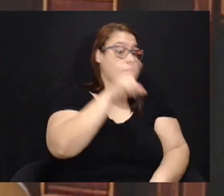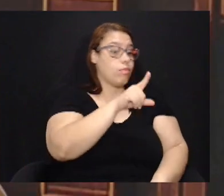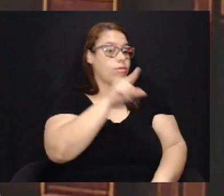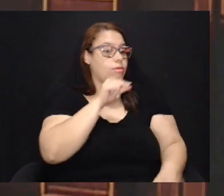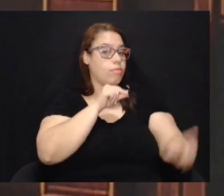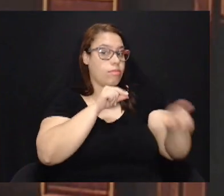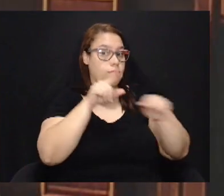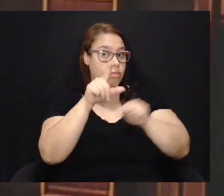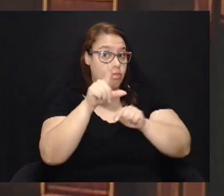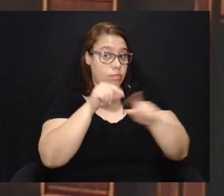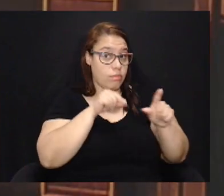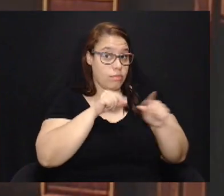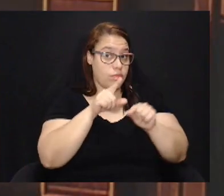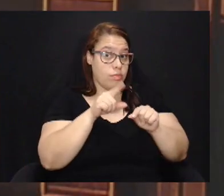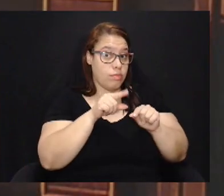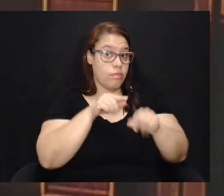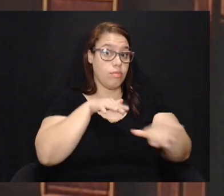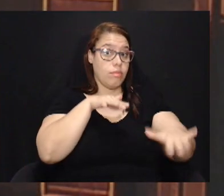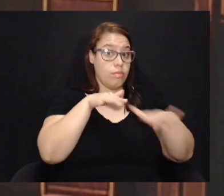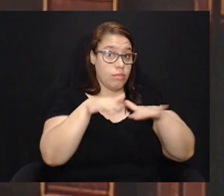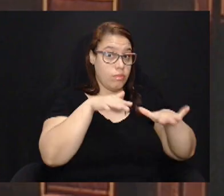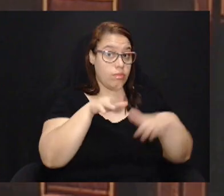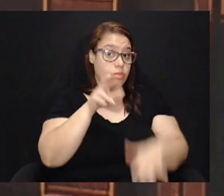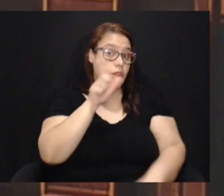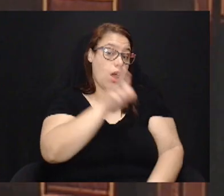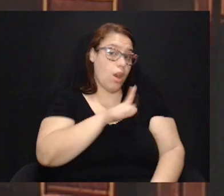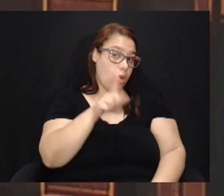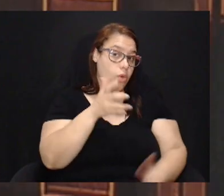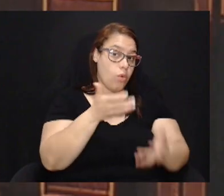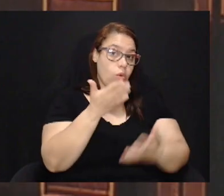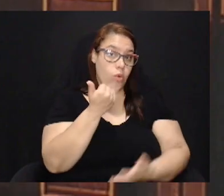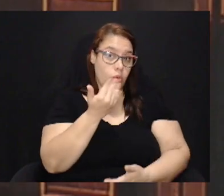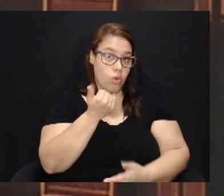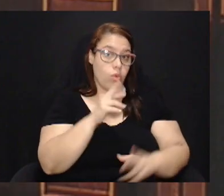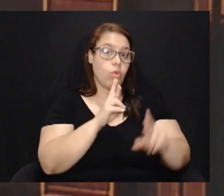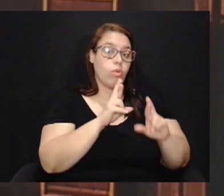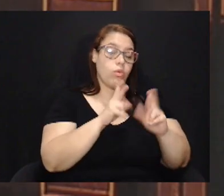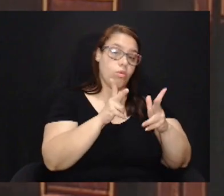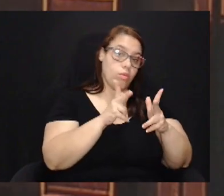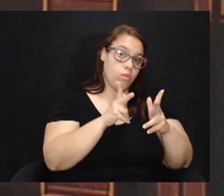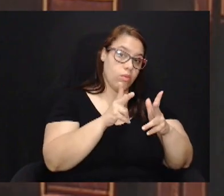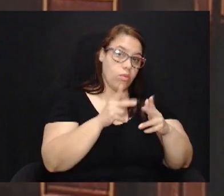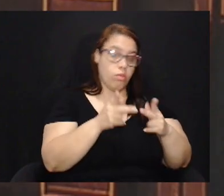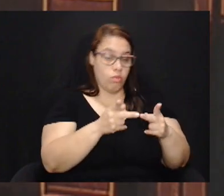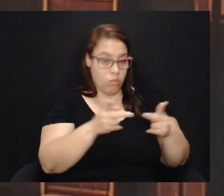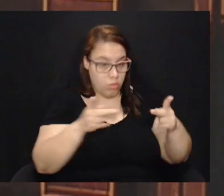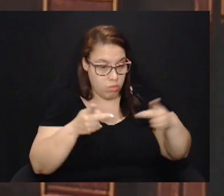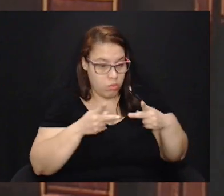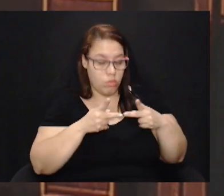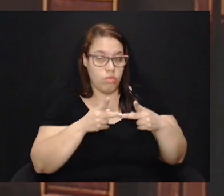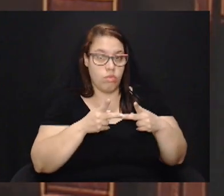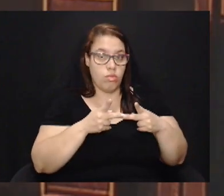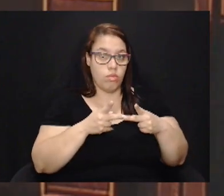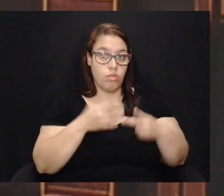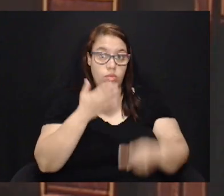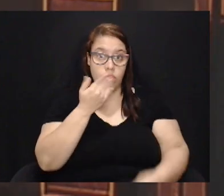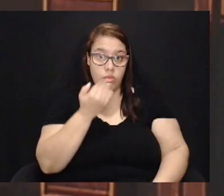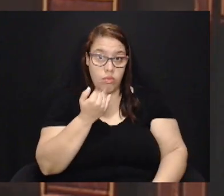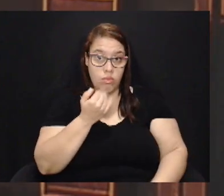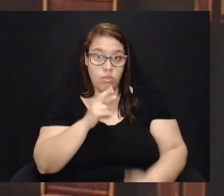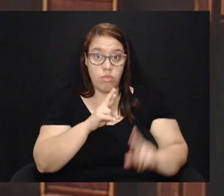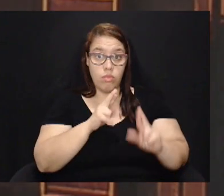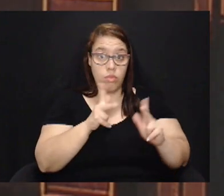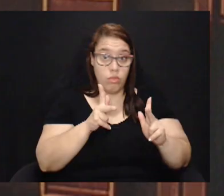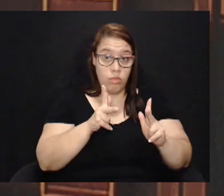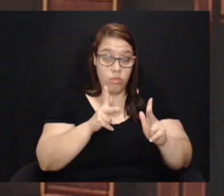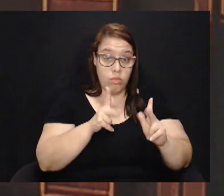Existem muitos momentos em que, obviamente, a gente quer comer algo diferente, quer comer uma pizza, quer fazer uma alimentação um pouco diferenciada.